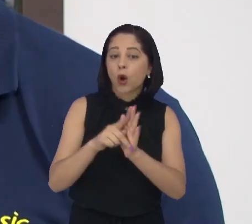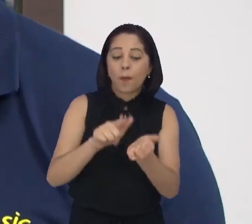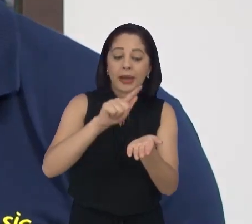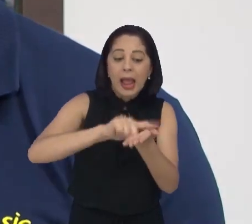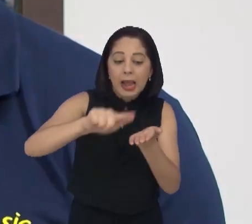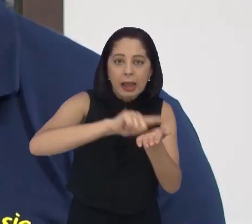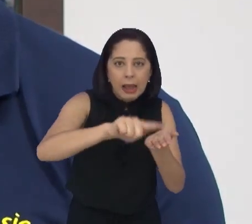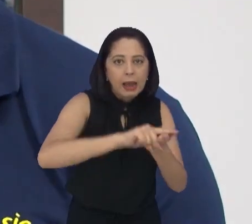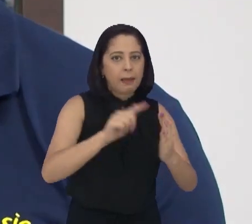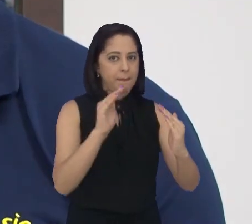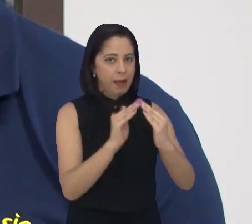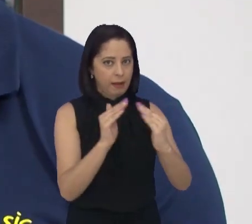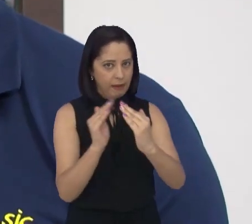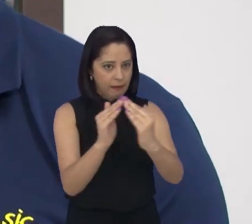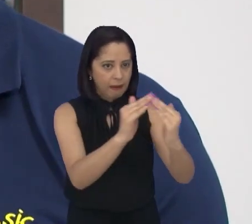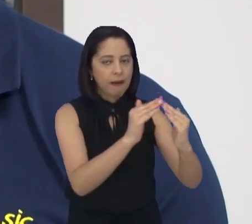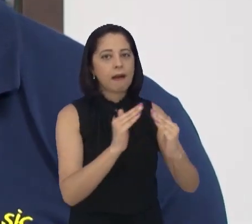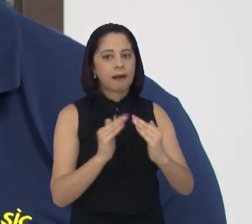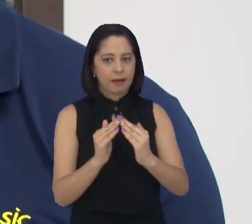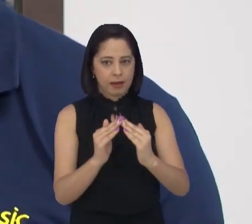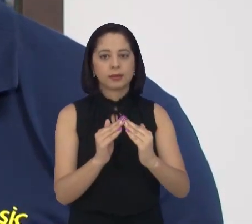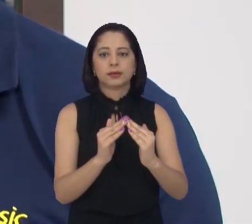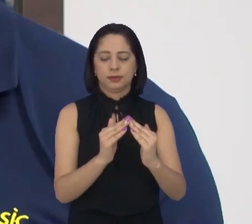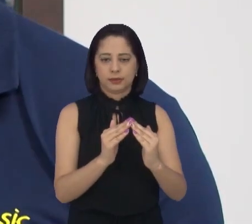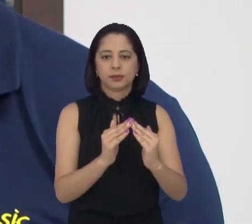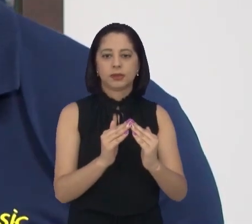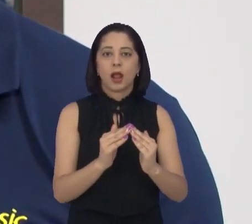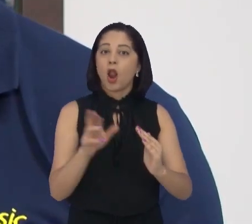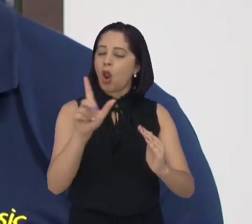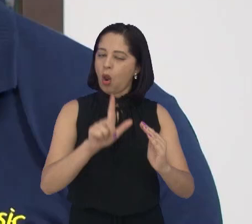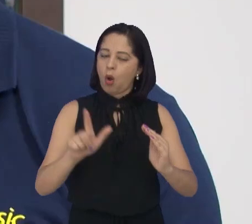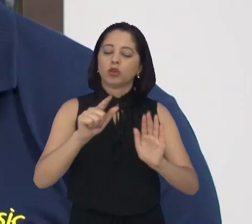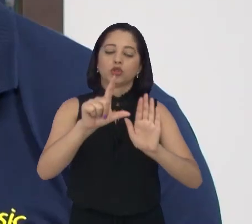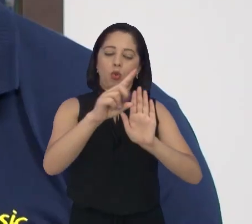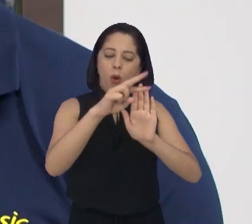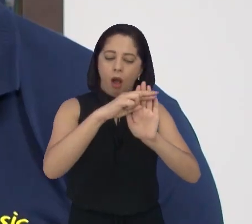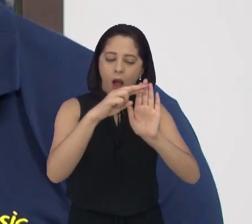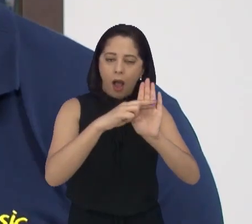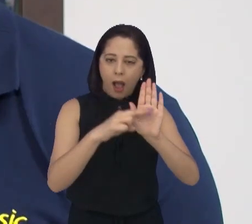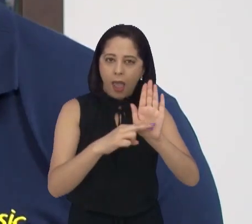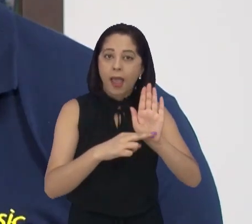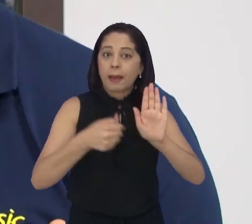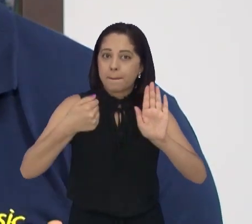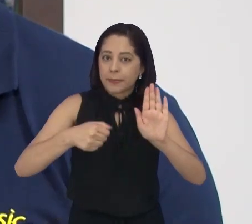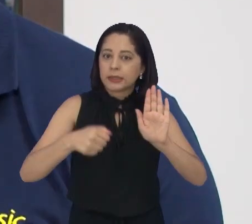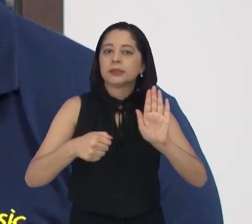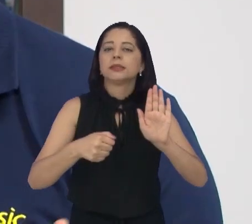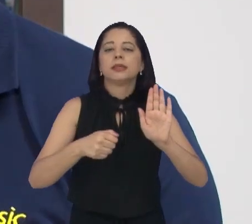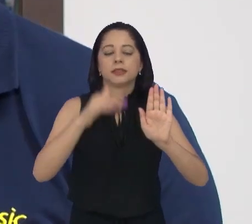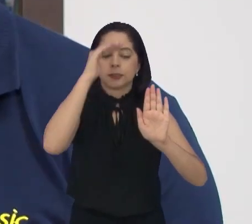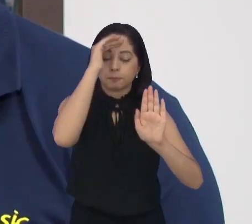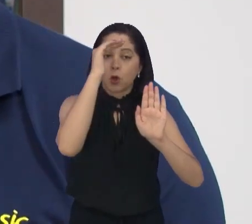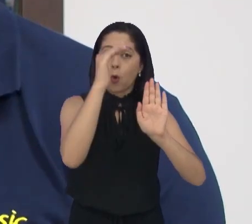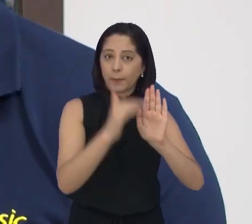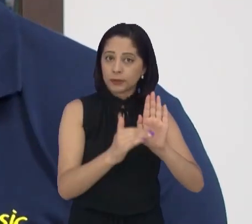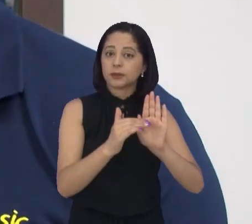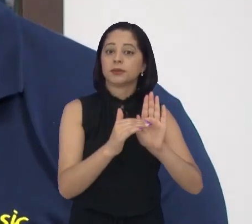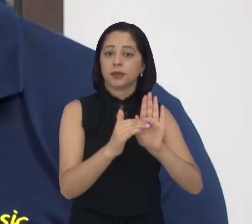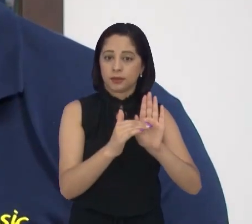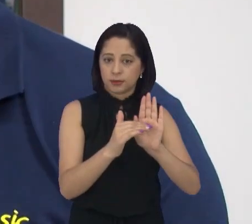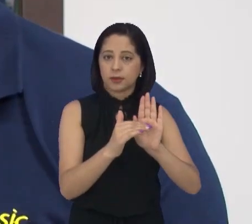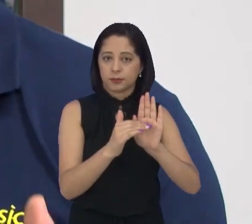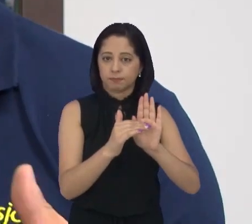dos imóveis, das habitações. Naturalmente, essas regras, esses imóveis precisam ser cumpridos no sentido de estar em boas condições